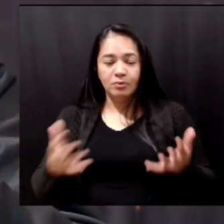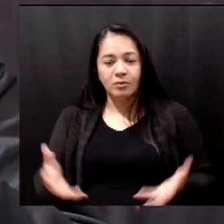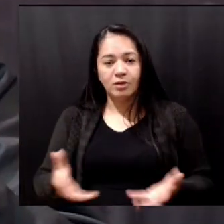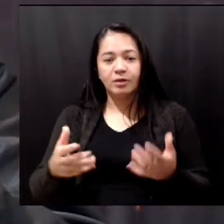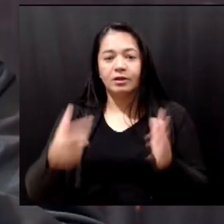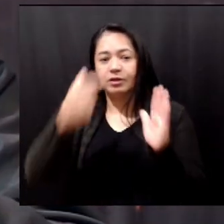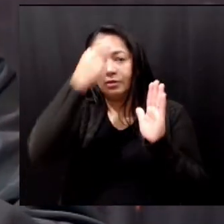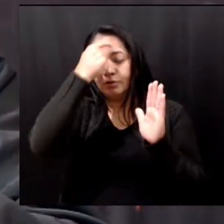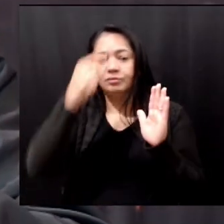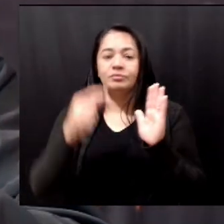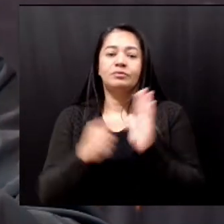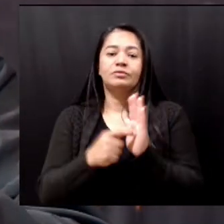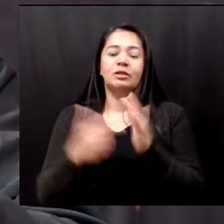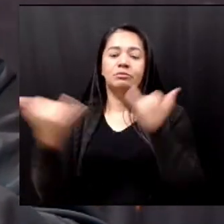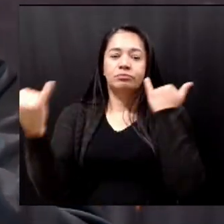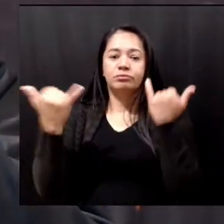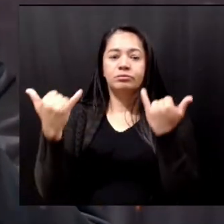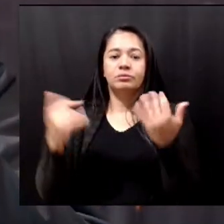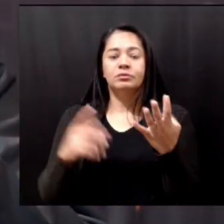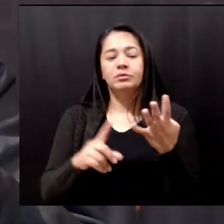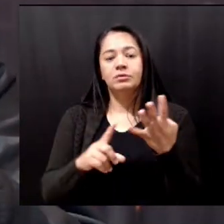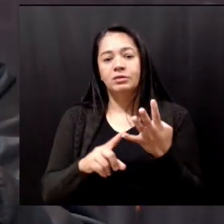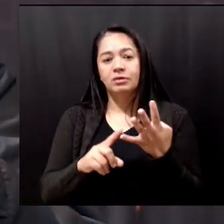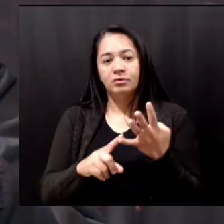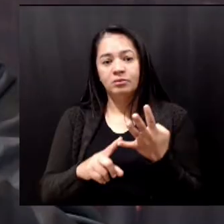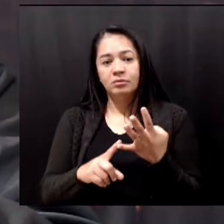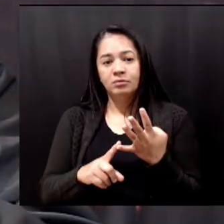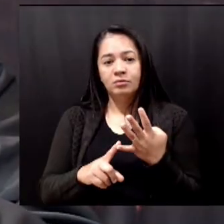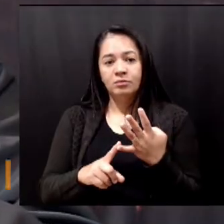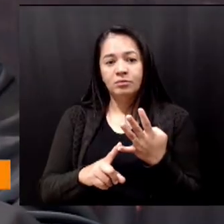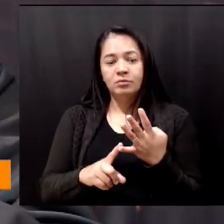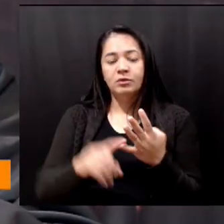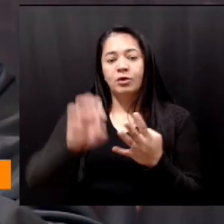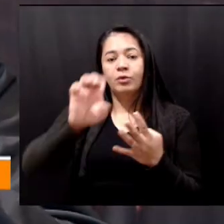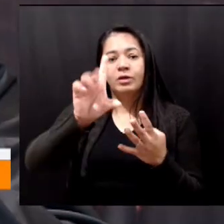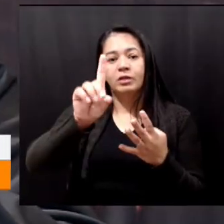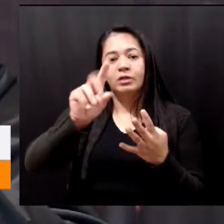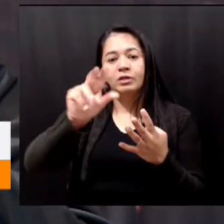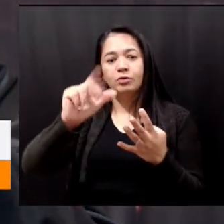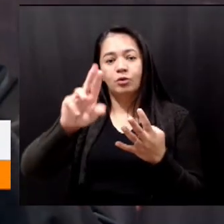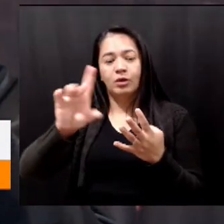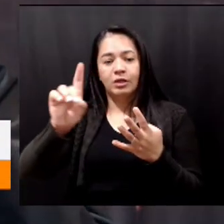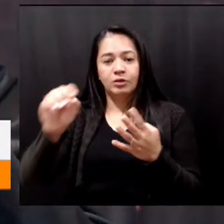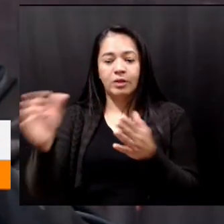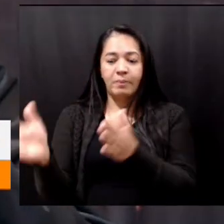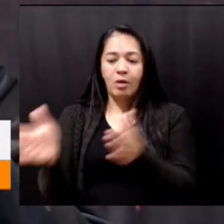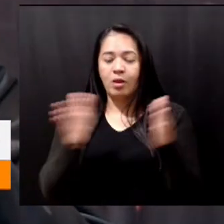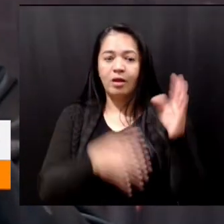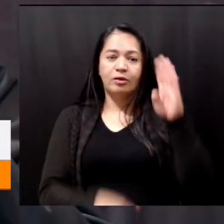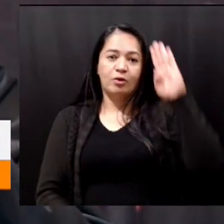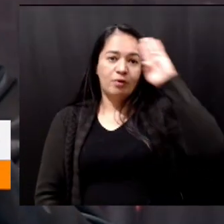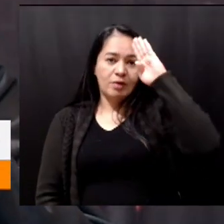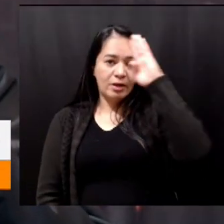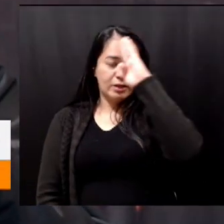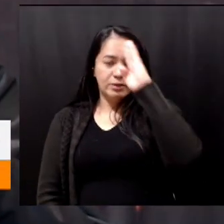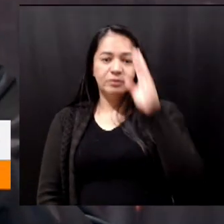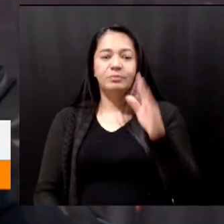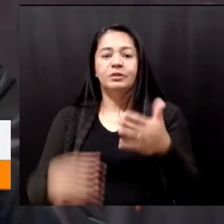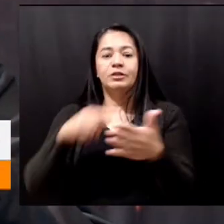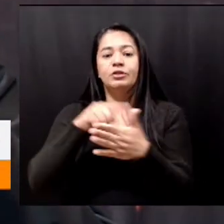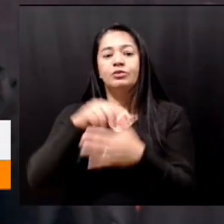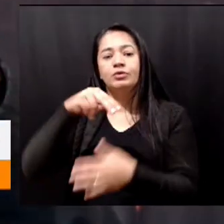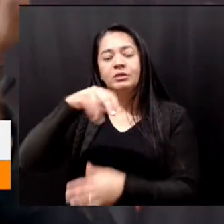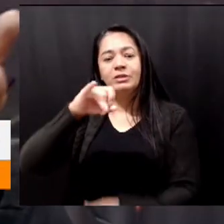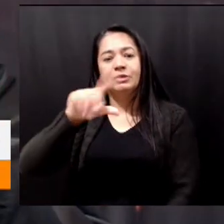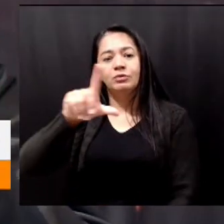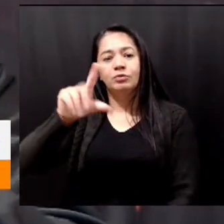dados, etc. Nós temos o Eduardo Gurgel, que traz mais o lado da academia, e o professor Newton, junto com a